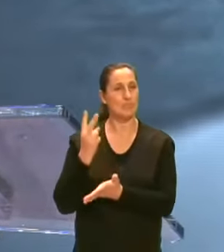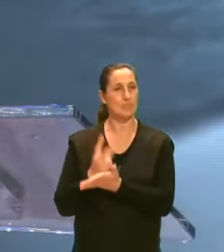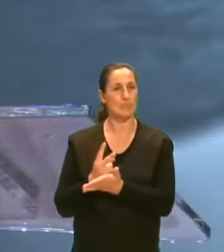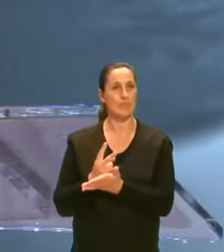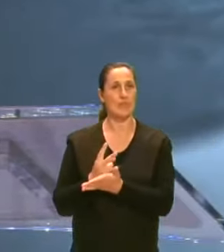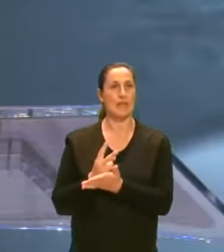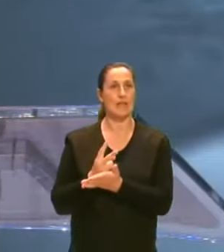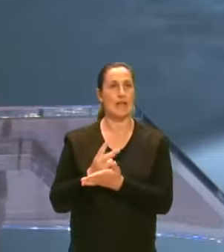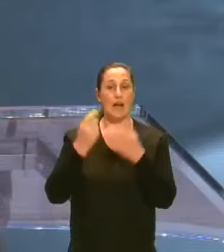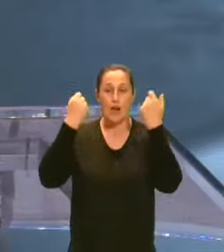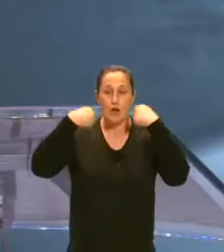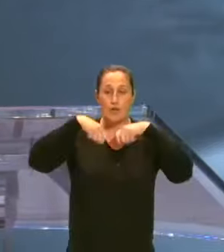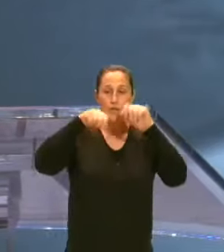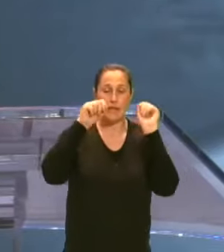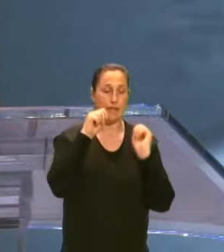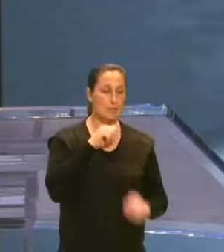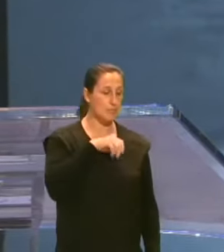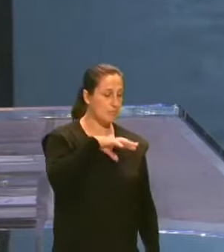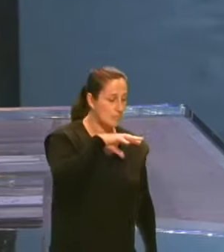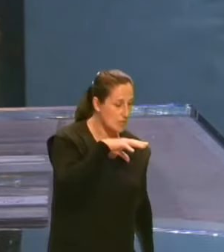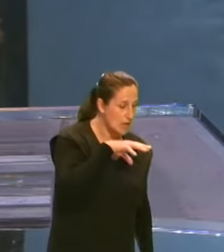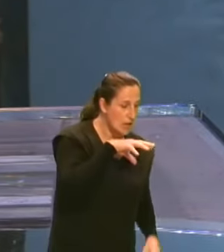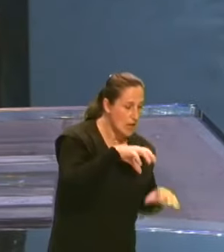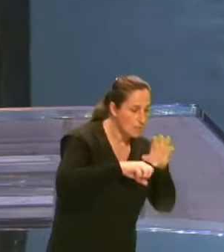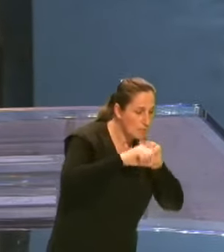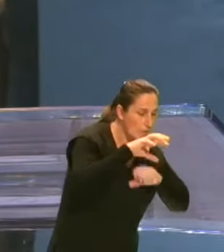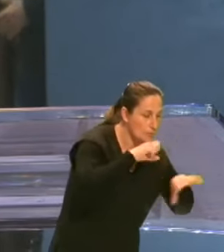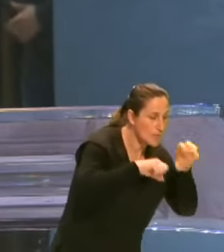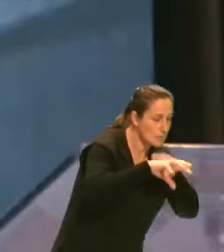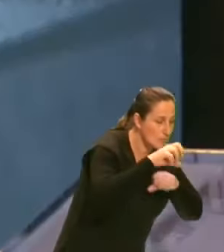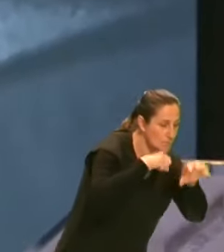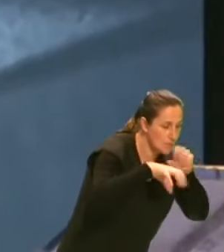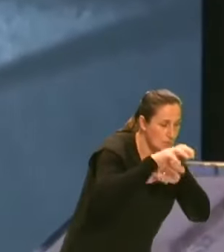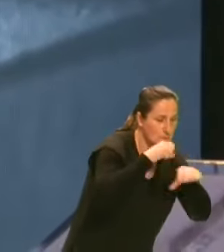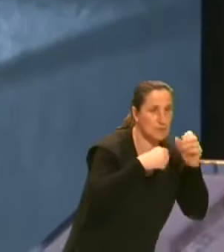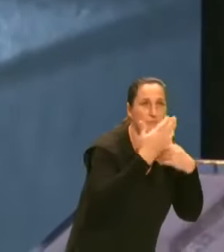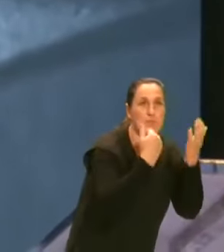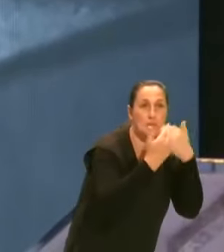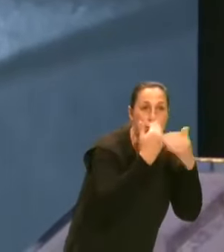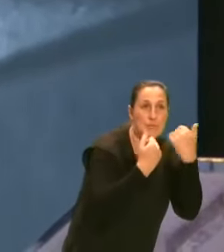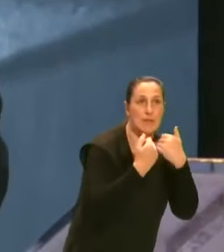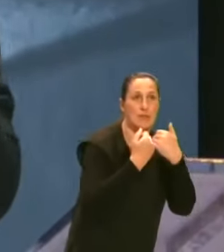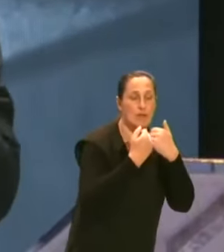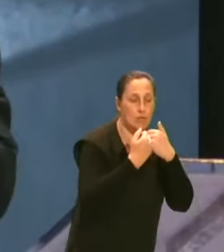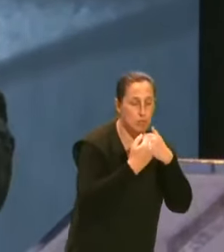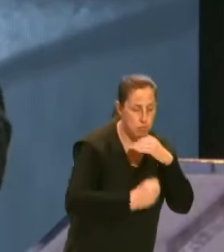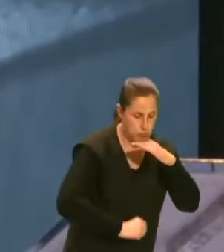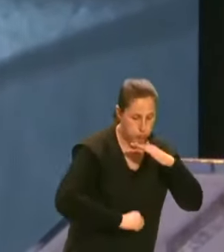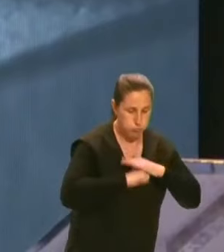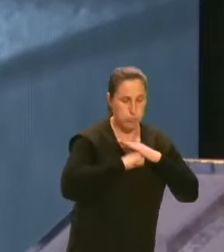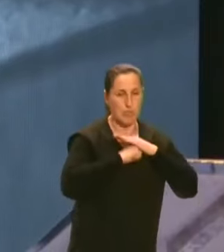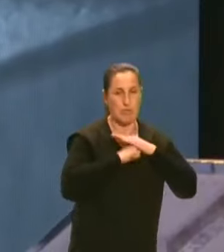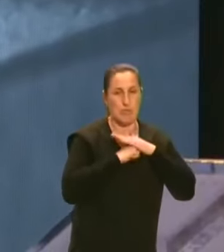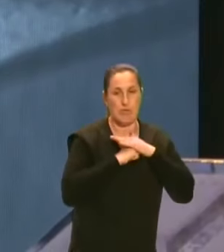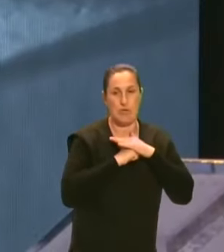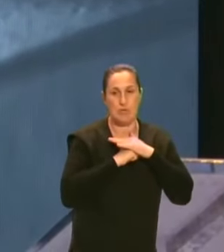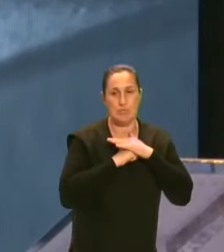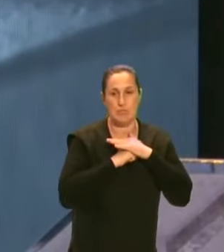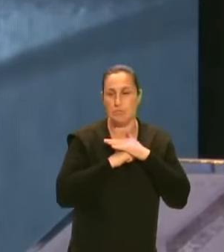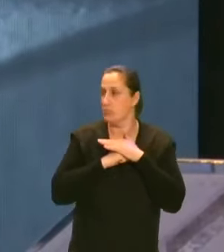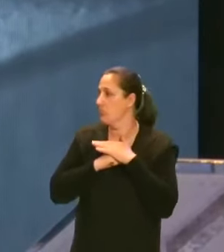comendo, e ela vai. De repente ela para de comer, está um pouco com a pança cheia, e ela olha assim e fala,